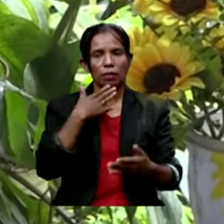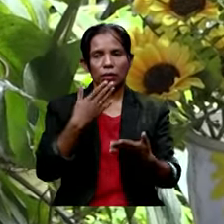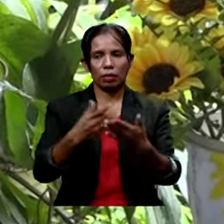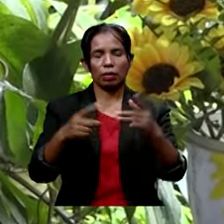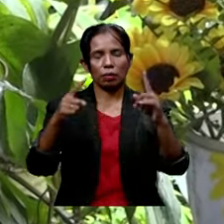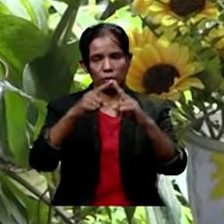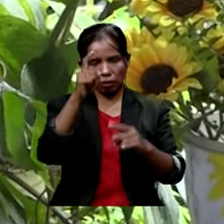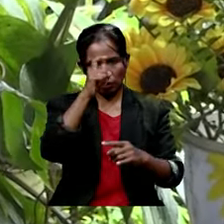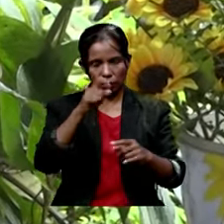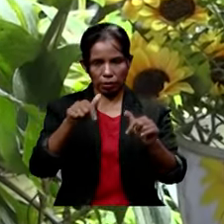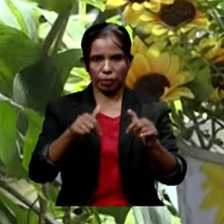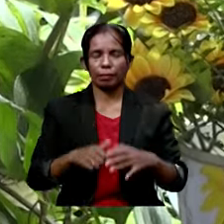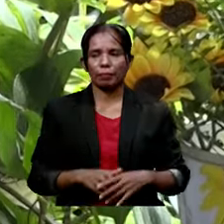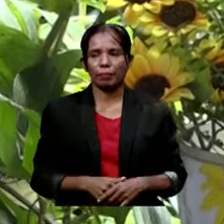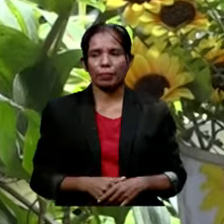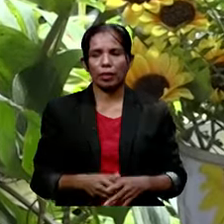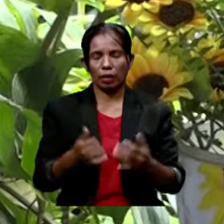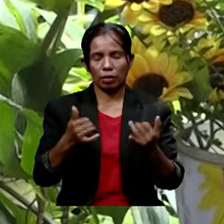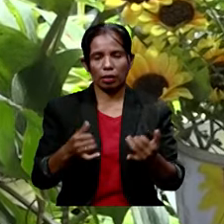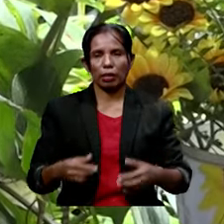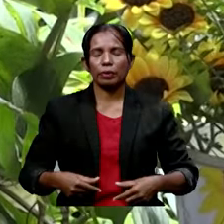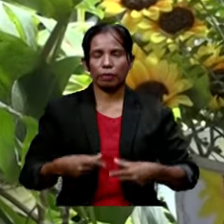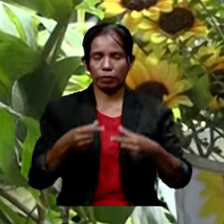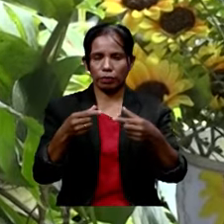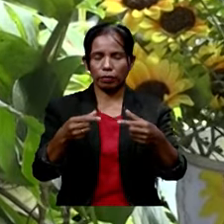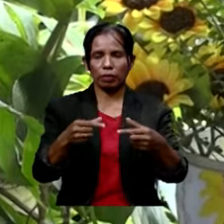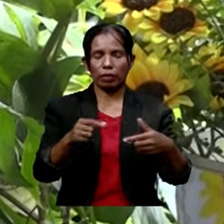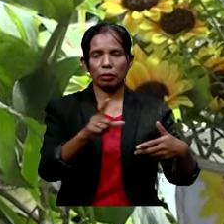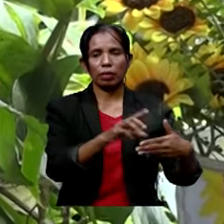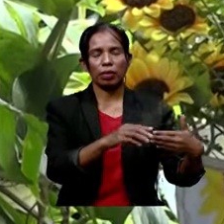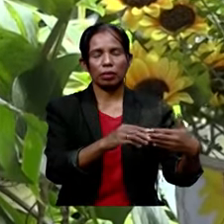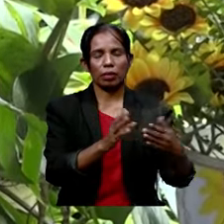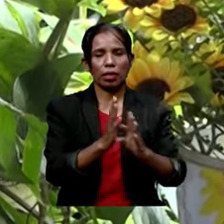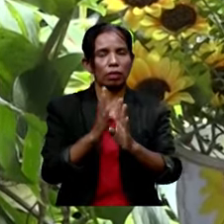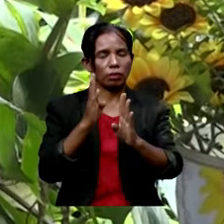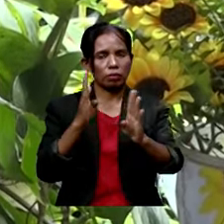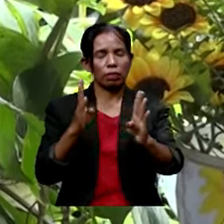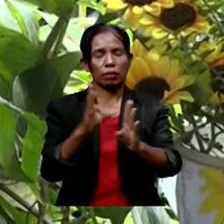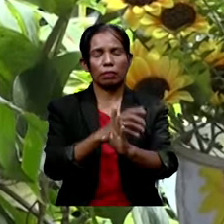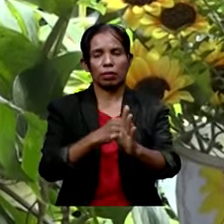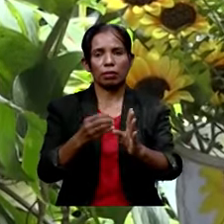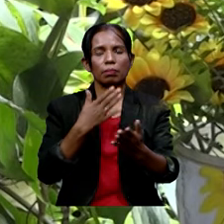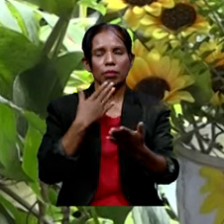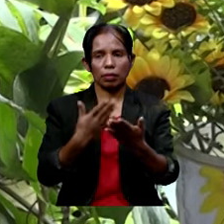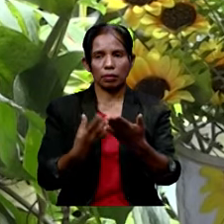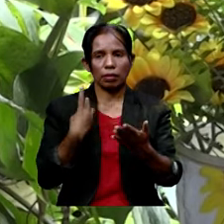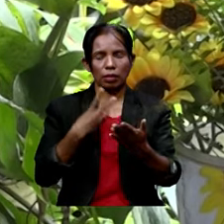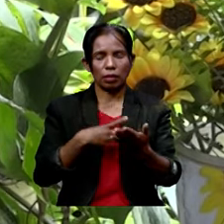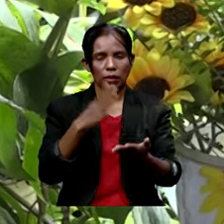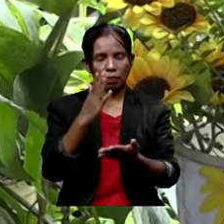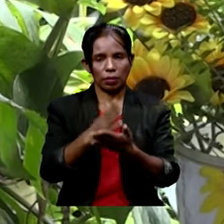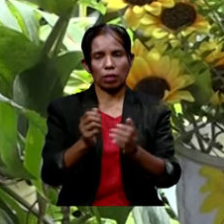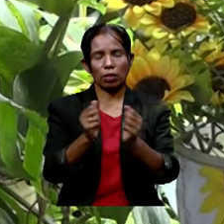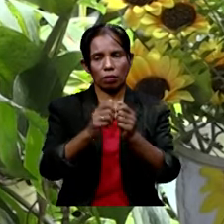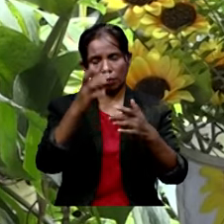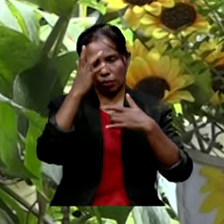a idade não é mais tu forma a fase de formação para a personalidade dia mas bem está começa a perturbar homorracida não é